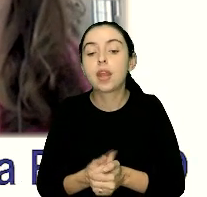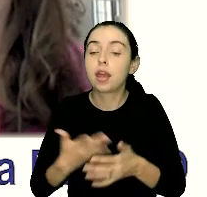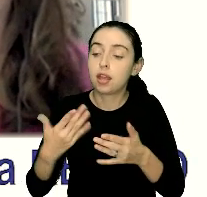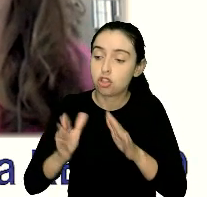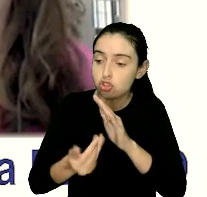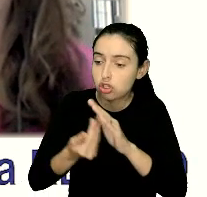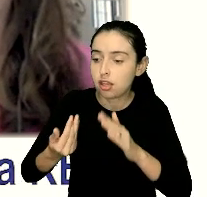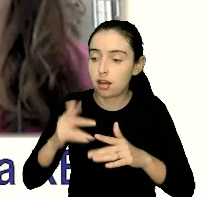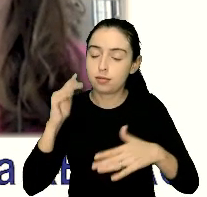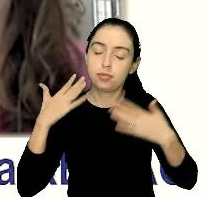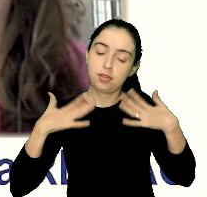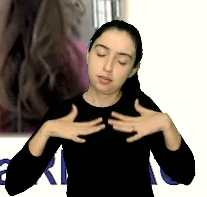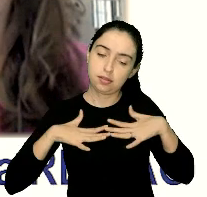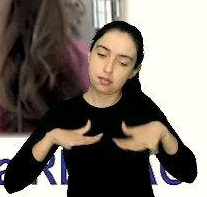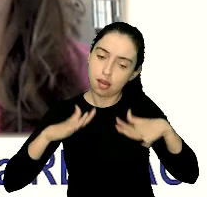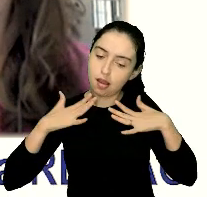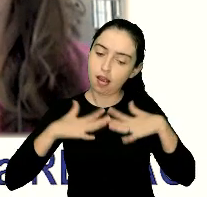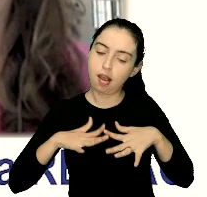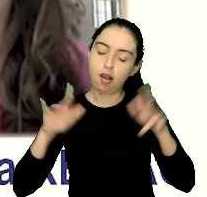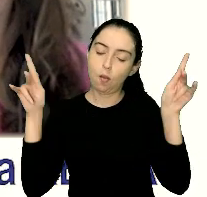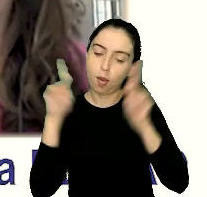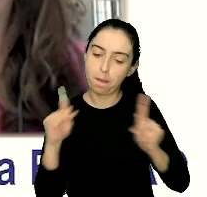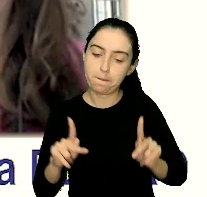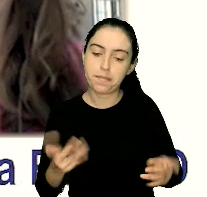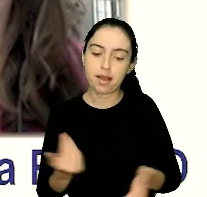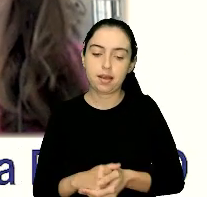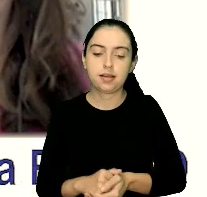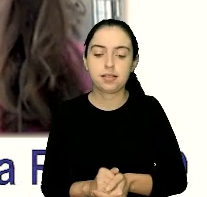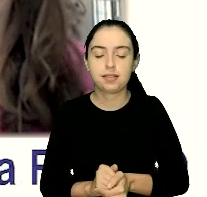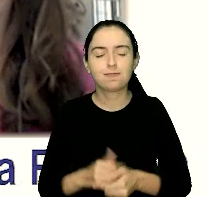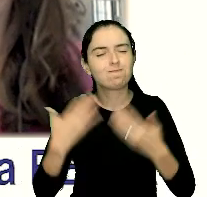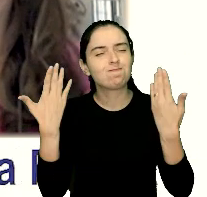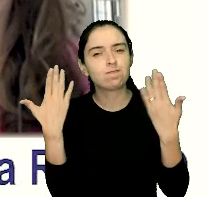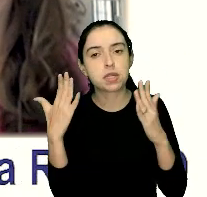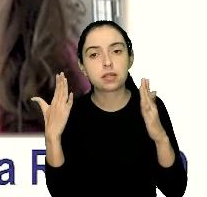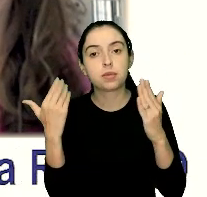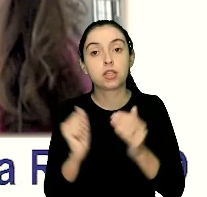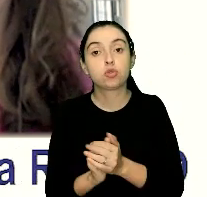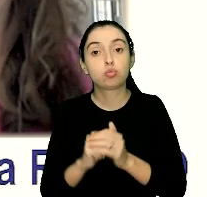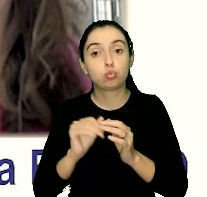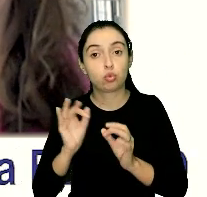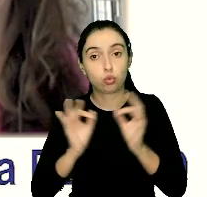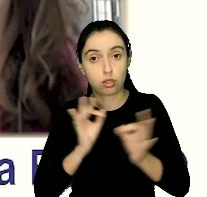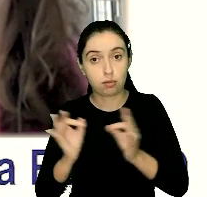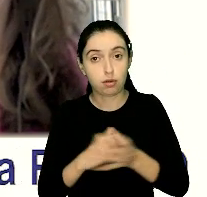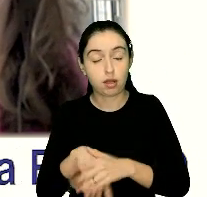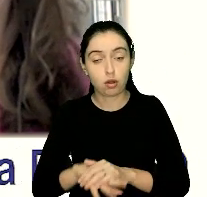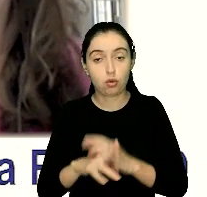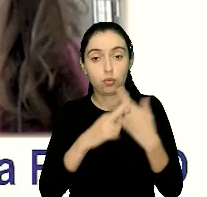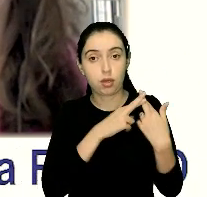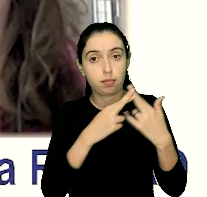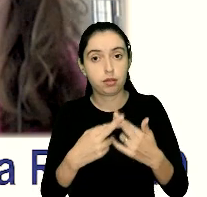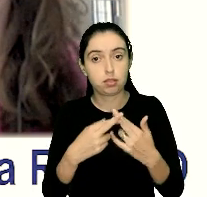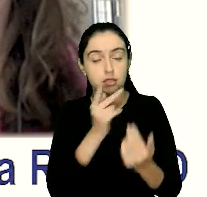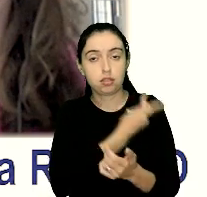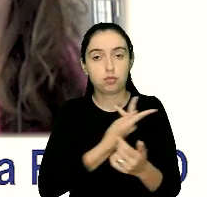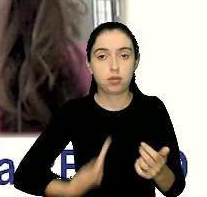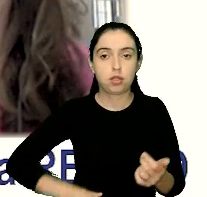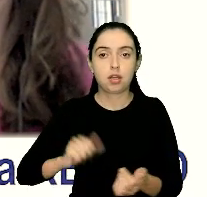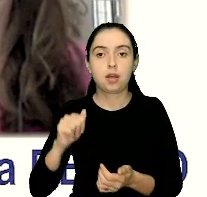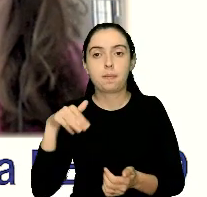eu parabenizo muito mesmo o tribunal, na pessoa do seu presidente, o doutor Mayra Maia, por